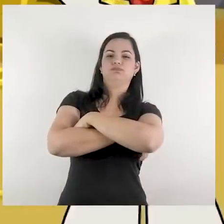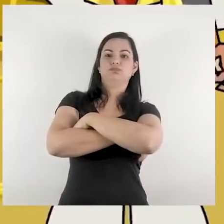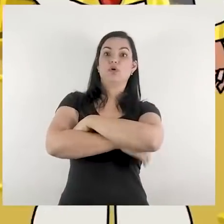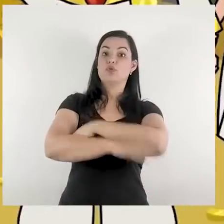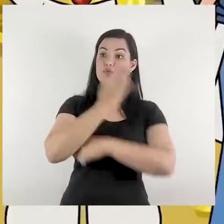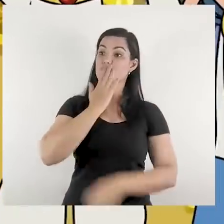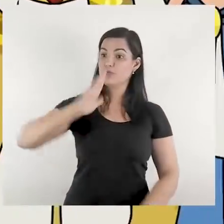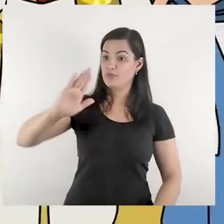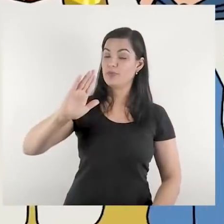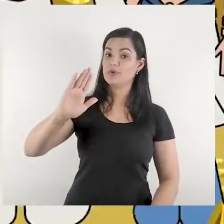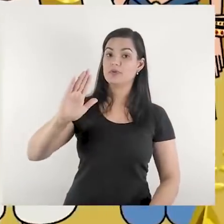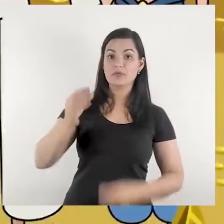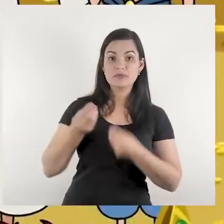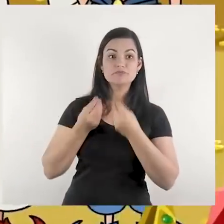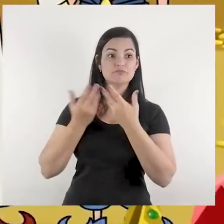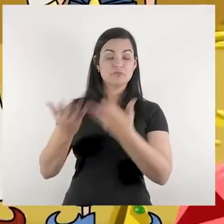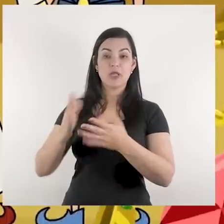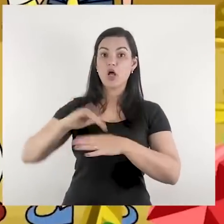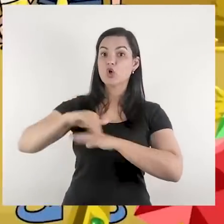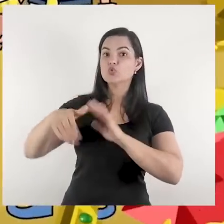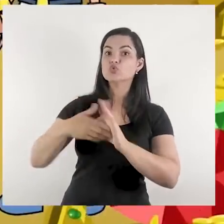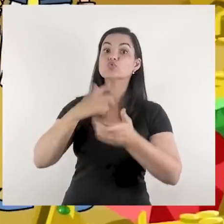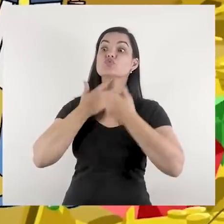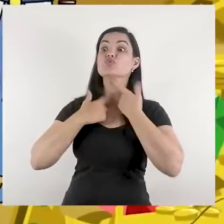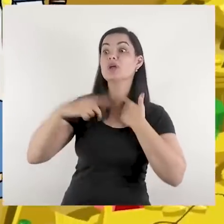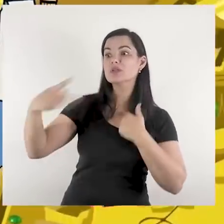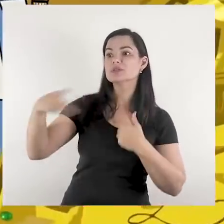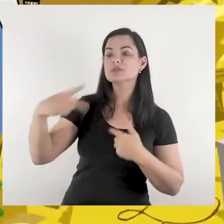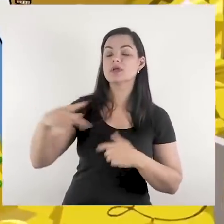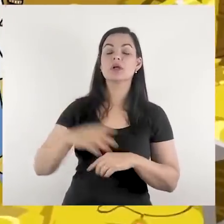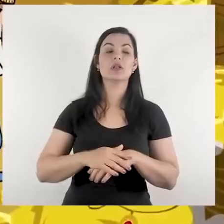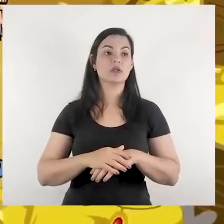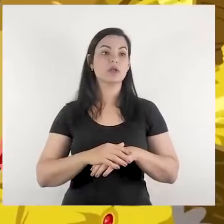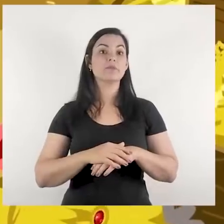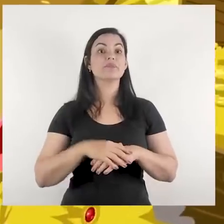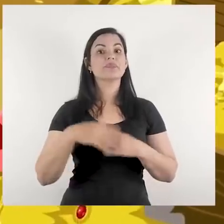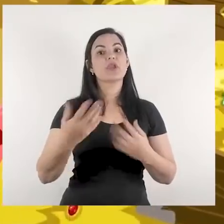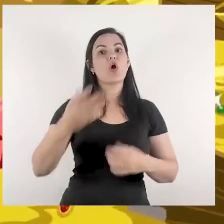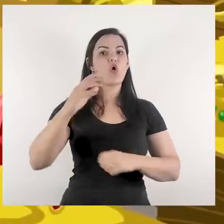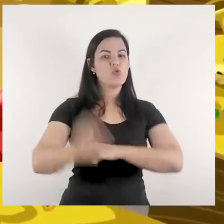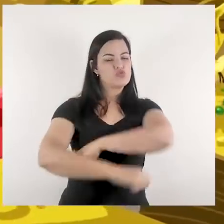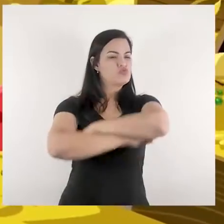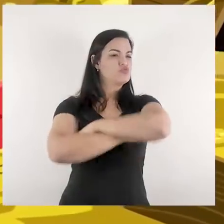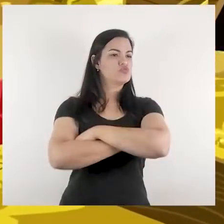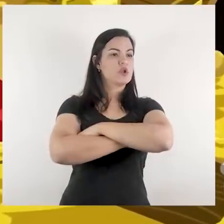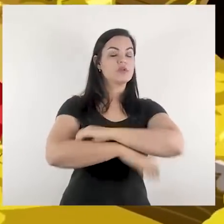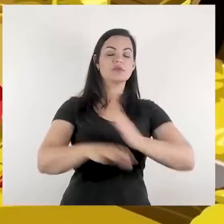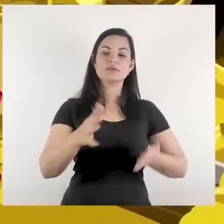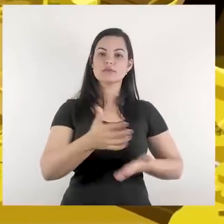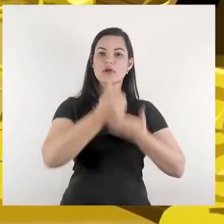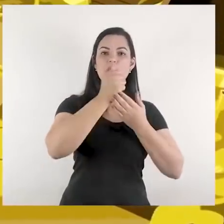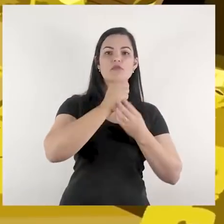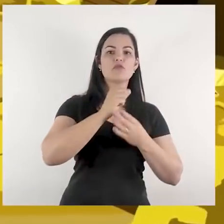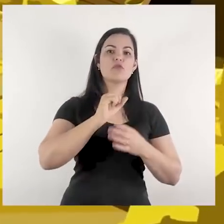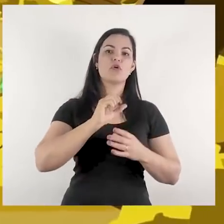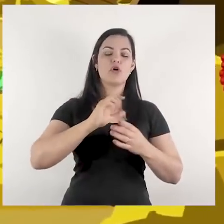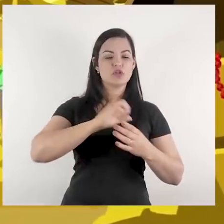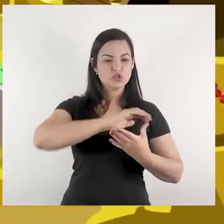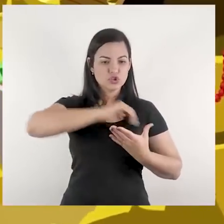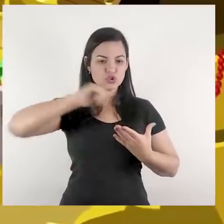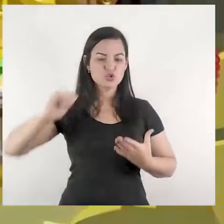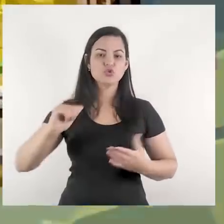O gênio tirou o Aladim da caverna e deu tudo o que ele quis. O Aladim ficou rico, encontrou uma